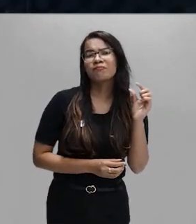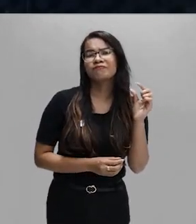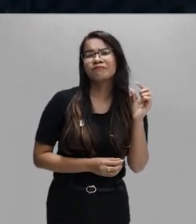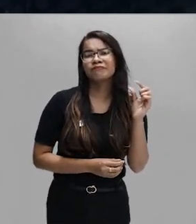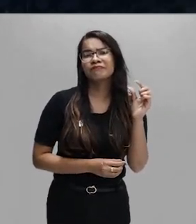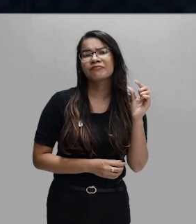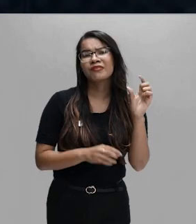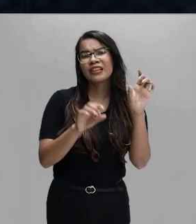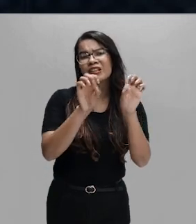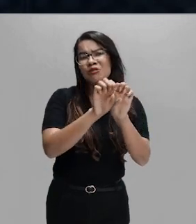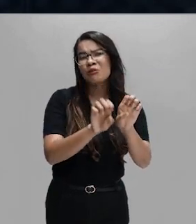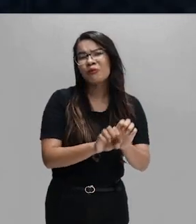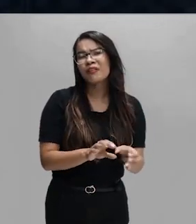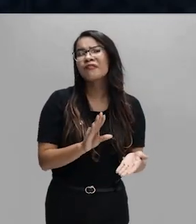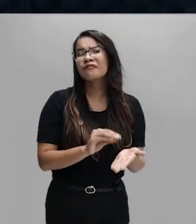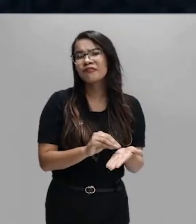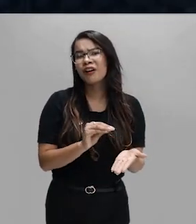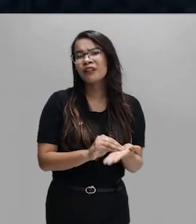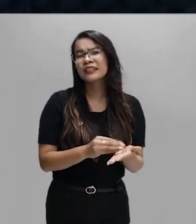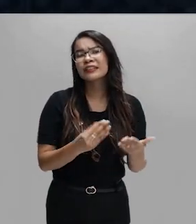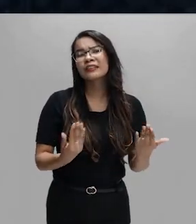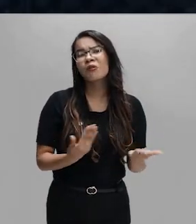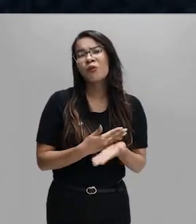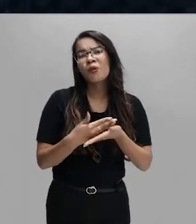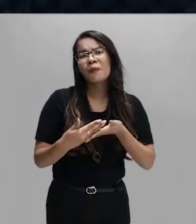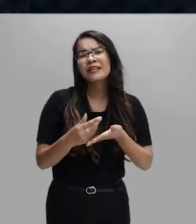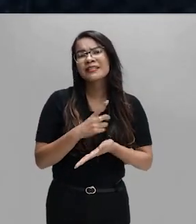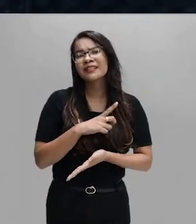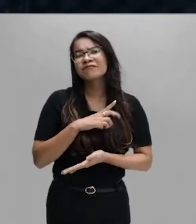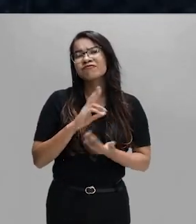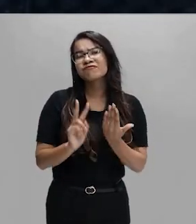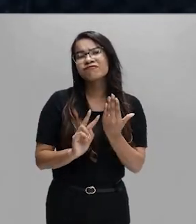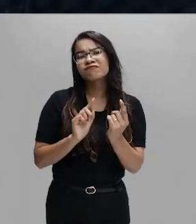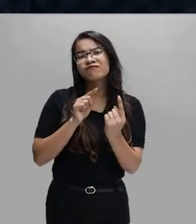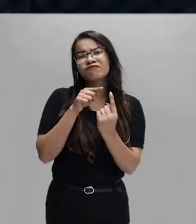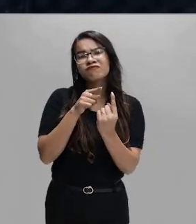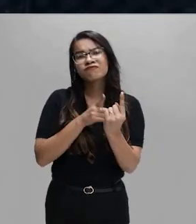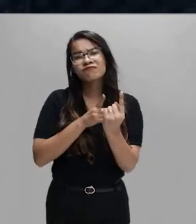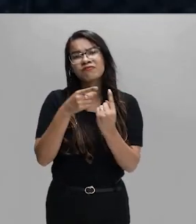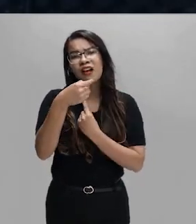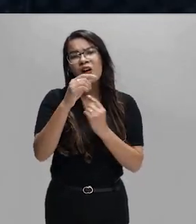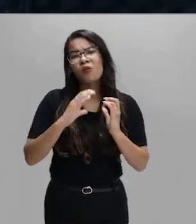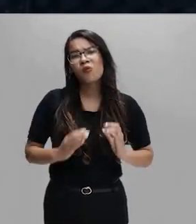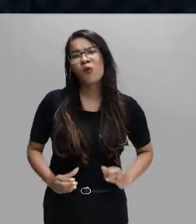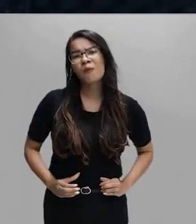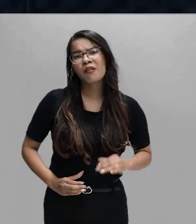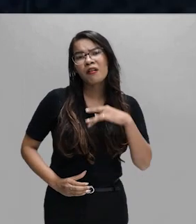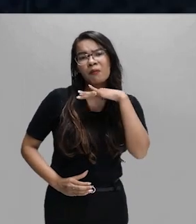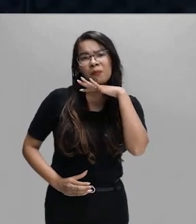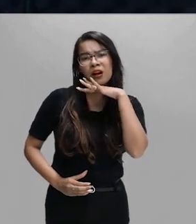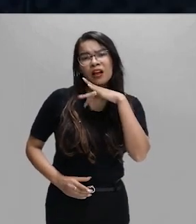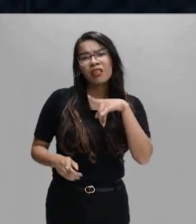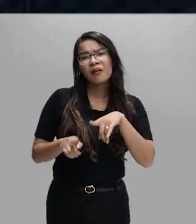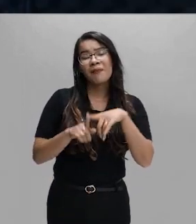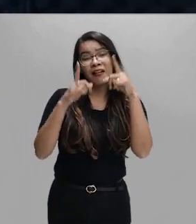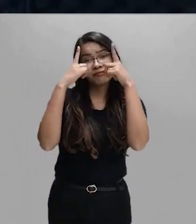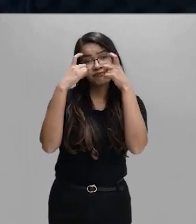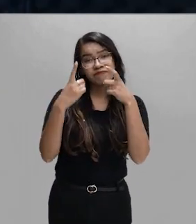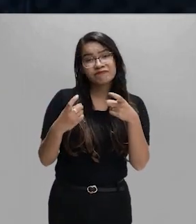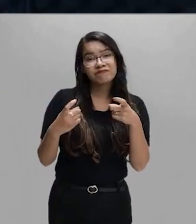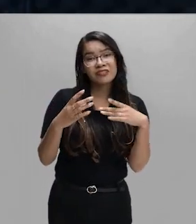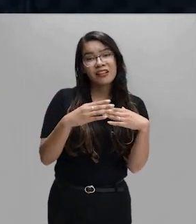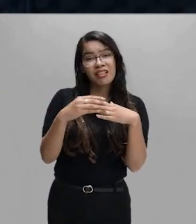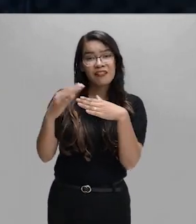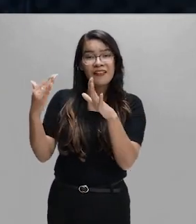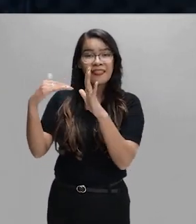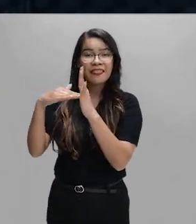isso acaba causando determinadas condutas desviantes, determinados tipos de violência que levam à